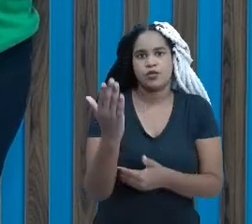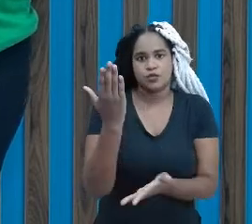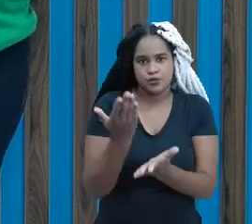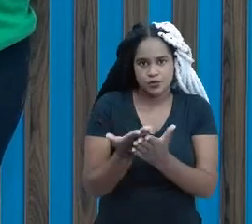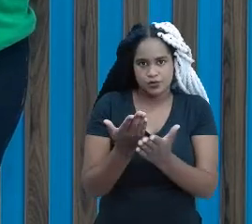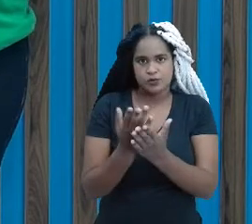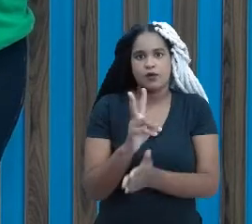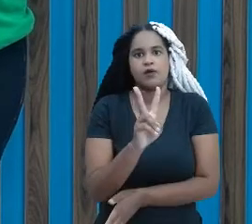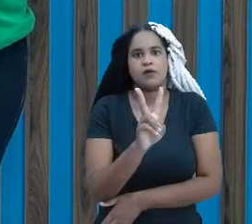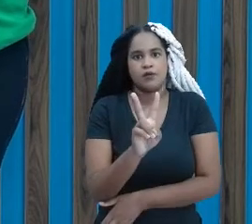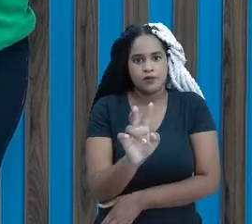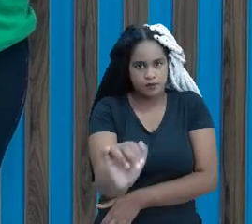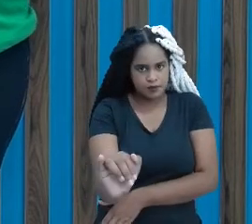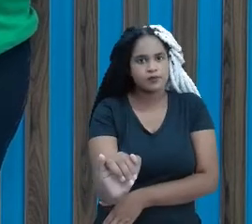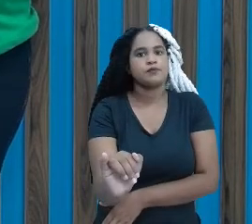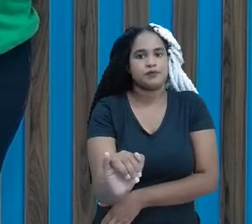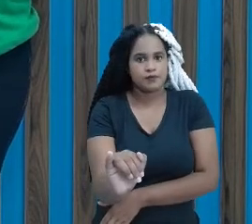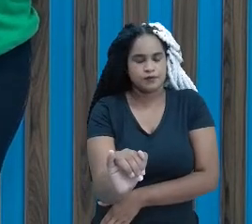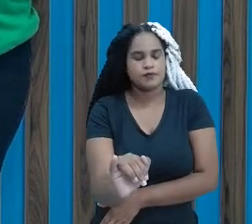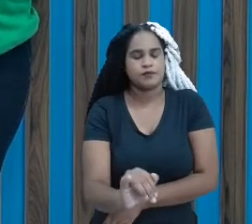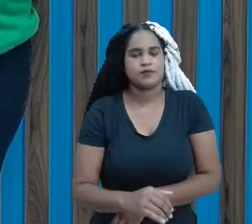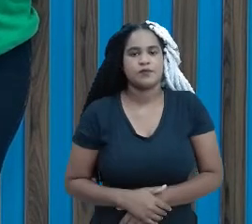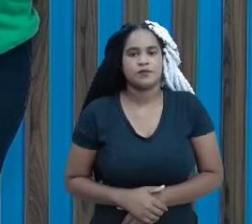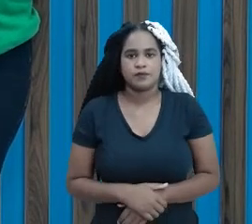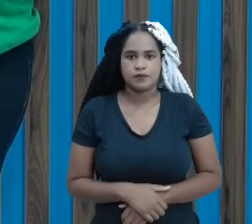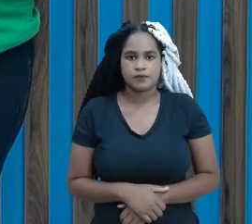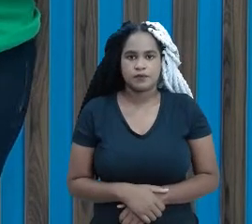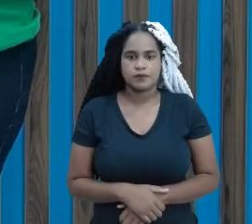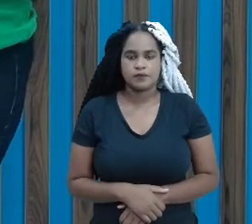frente, né? Depois que a gente conversar um pouquinho sobre